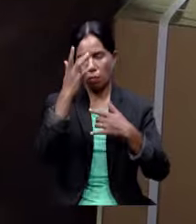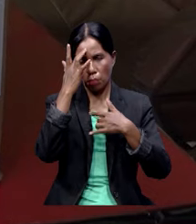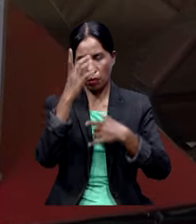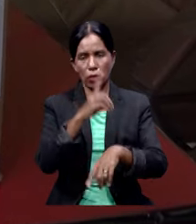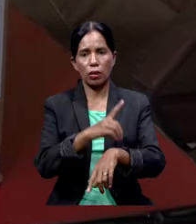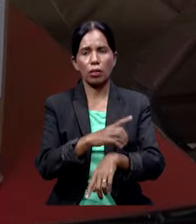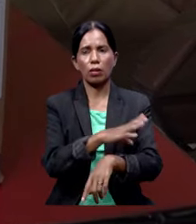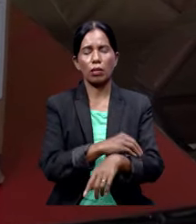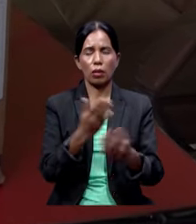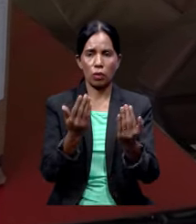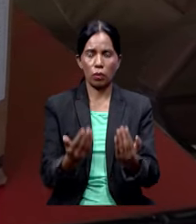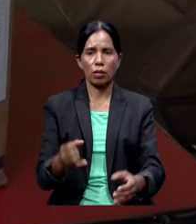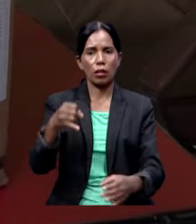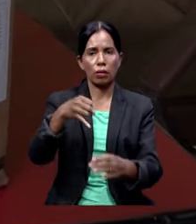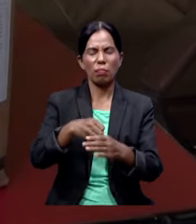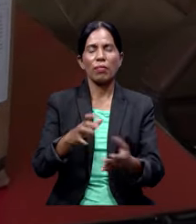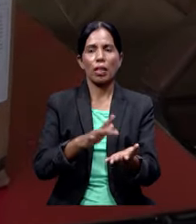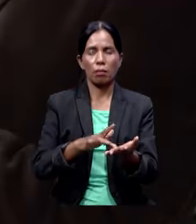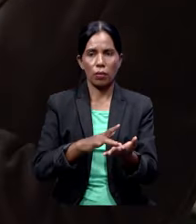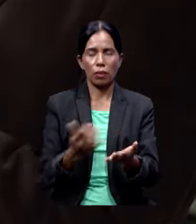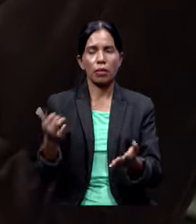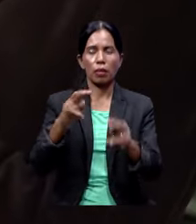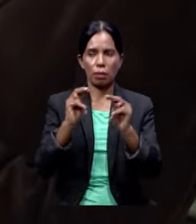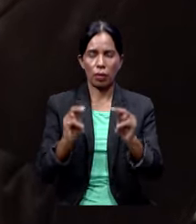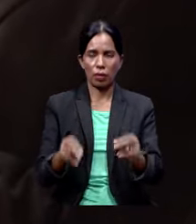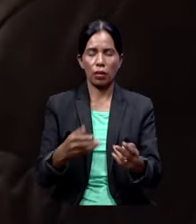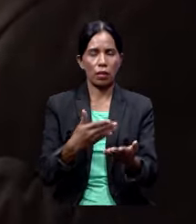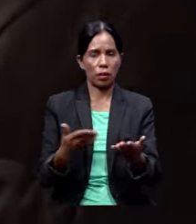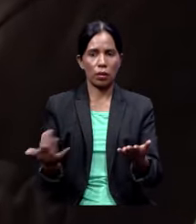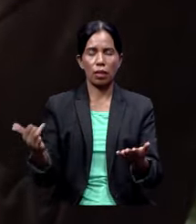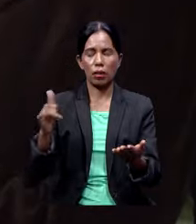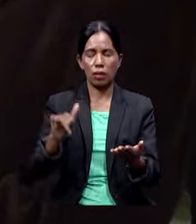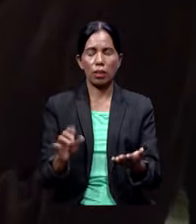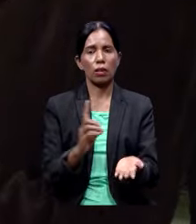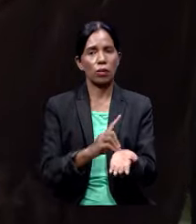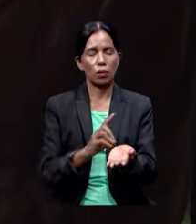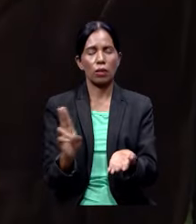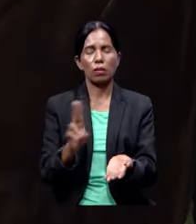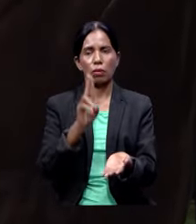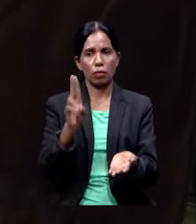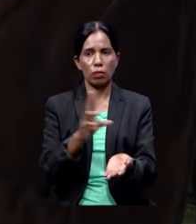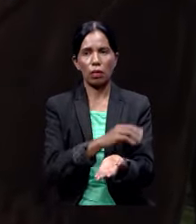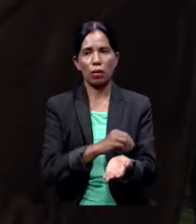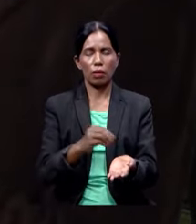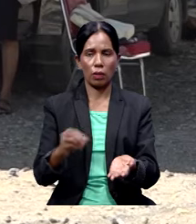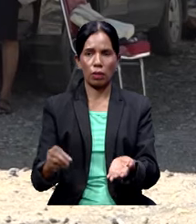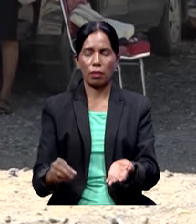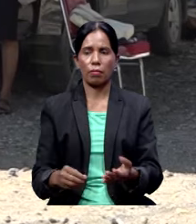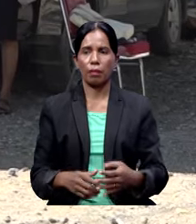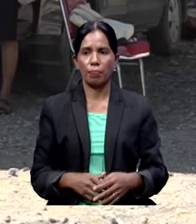ne betodan inklui ai moruk esensial material no equipamento ba gestão klinika bakazu sira ne be